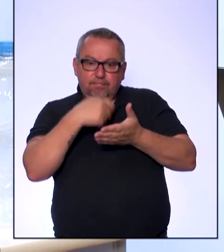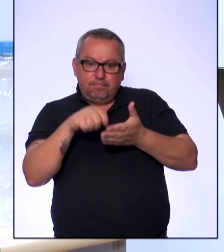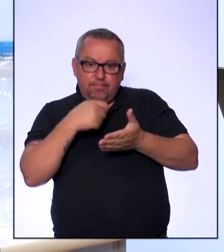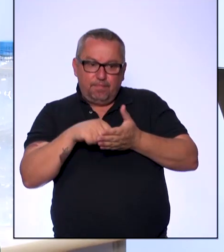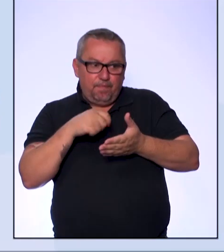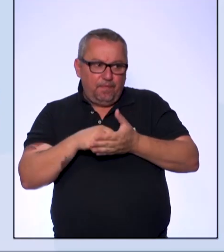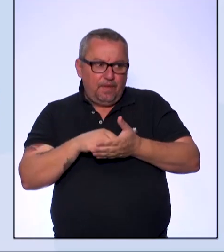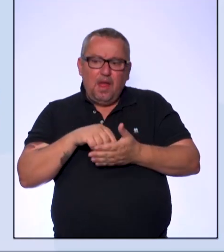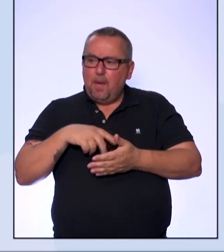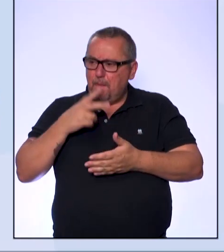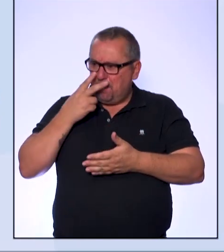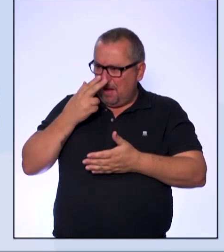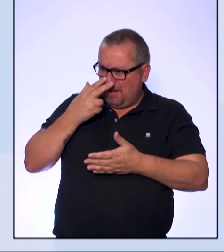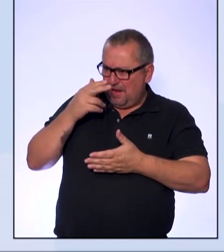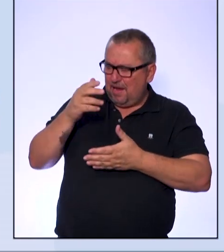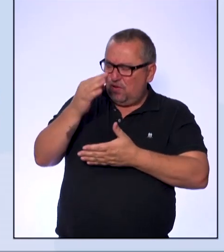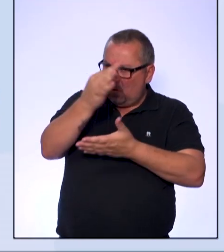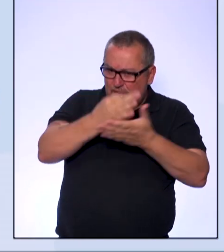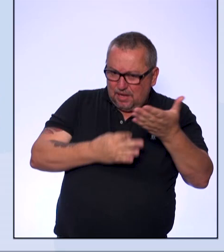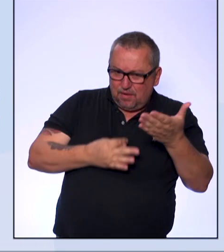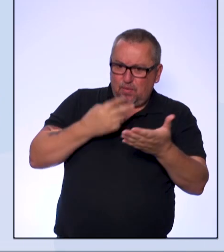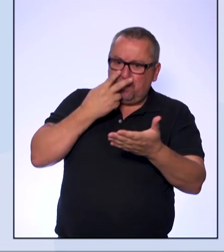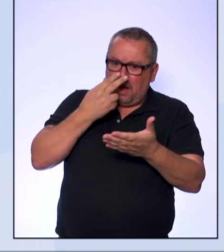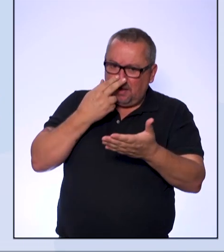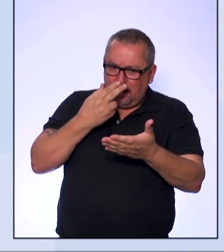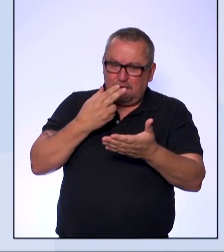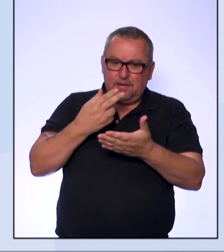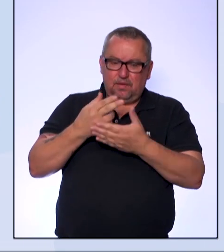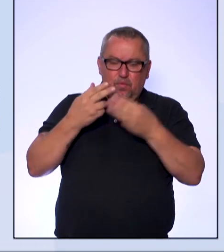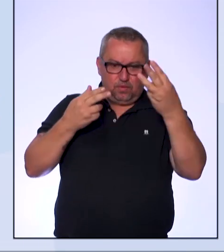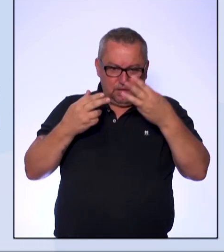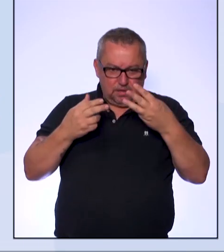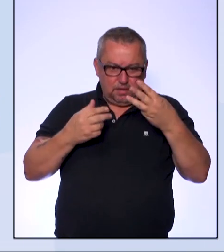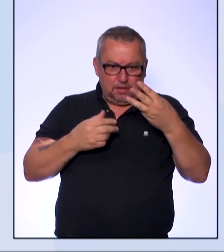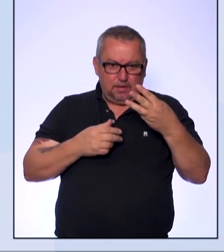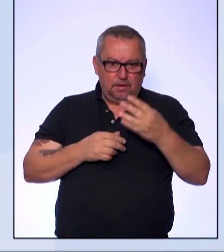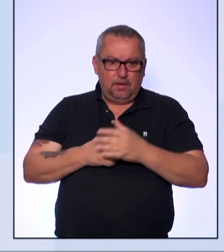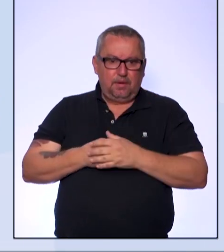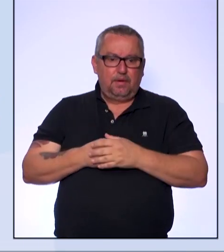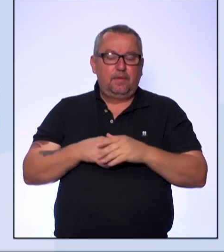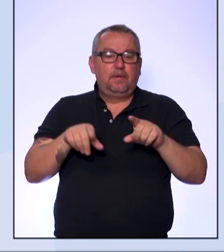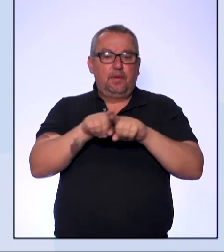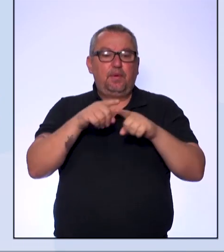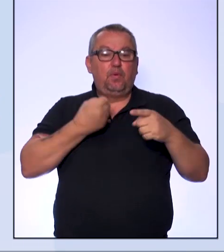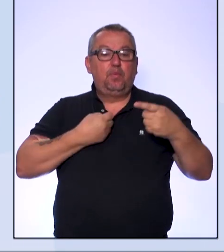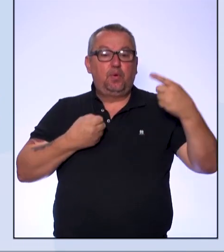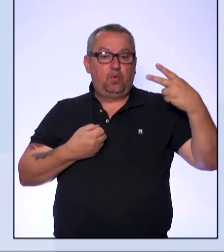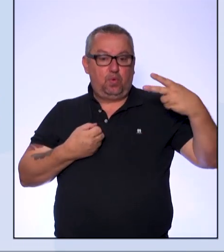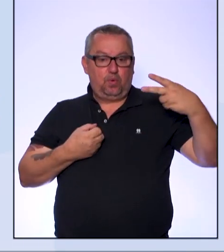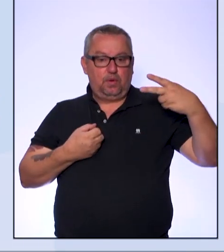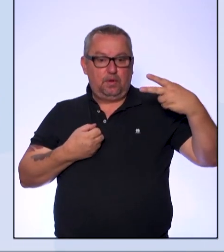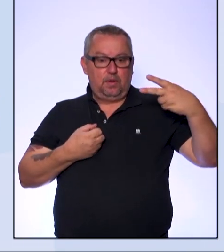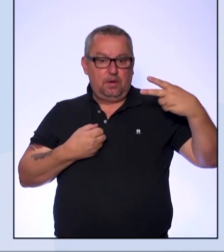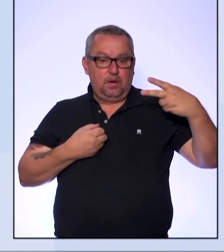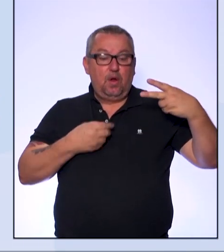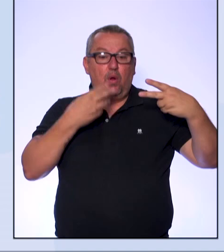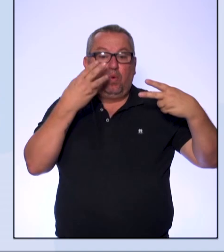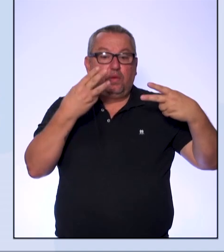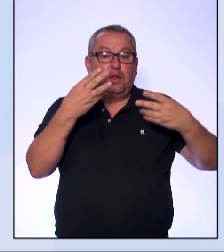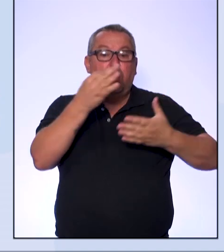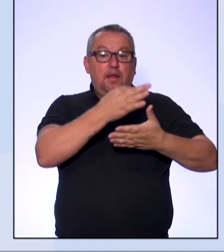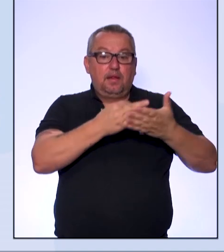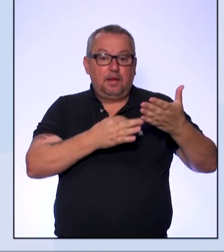são semelhantes? É isso que vocês vão fazer, vão escrever. A segunda questão. Embora os 3 textos